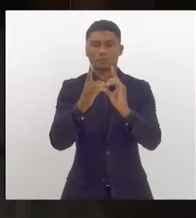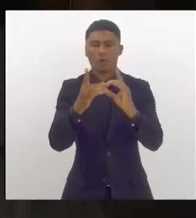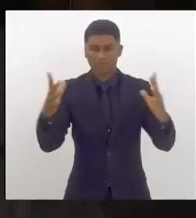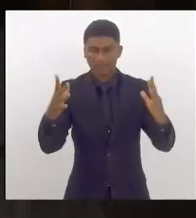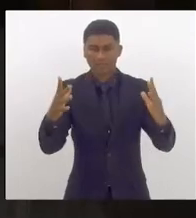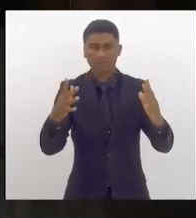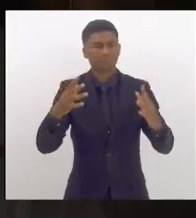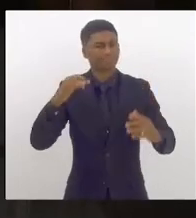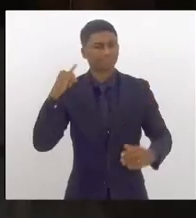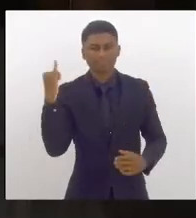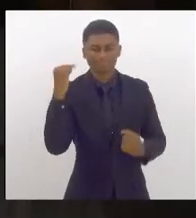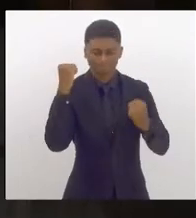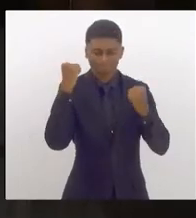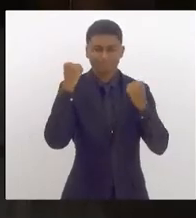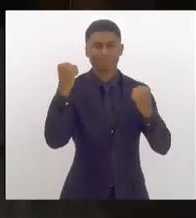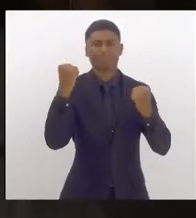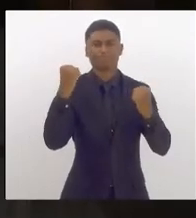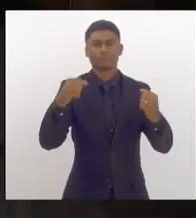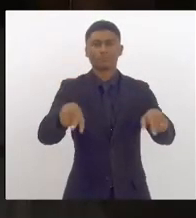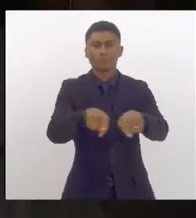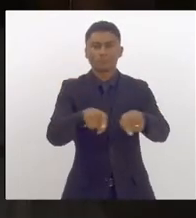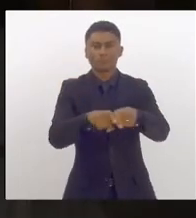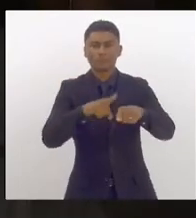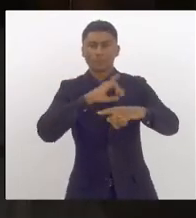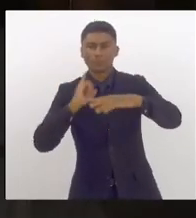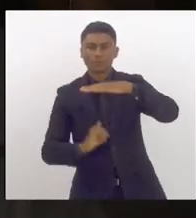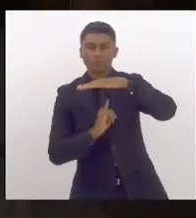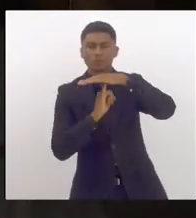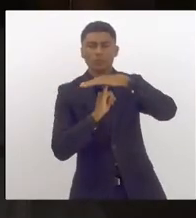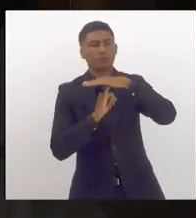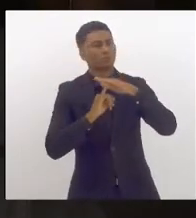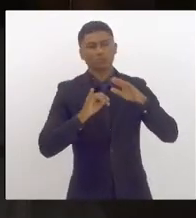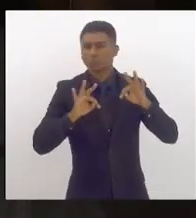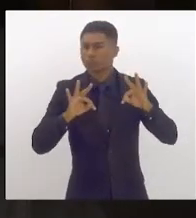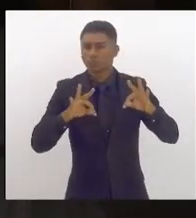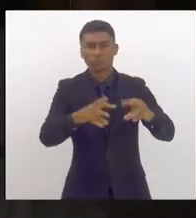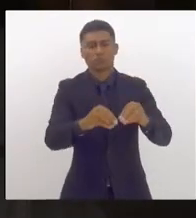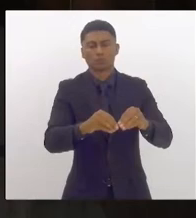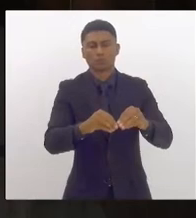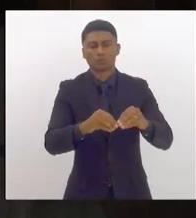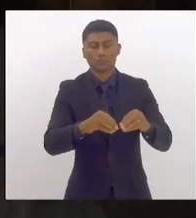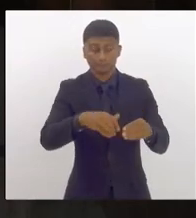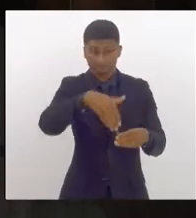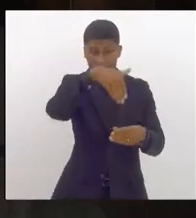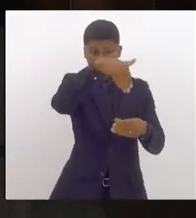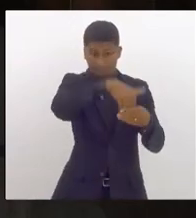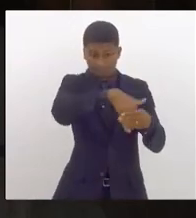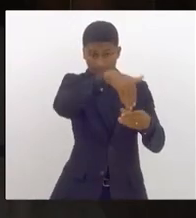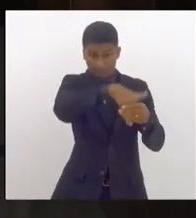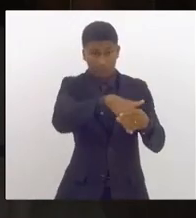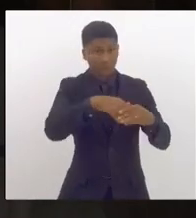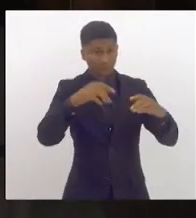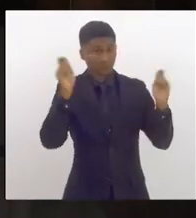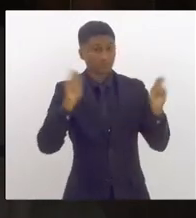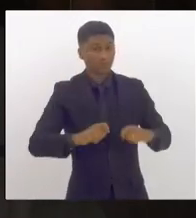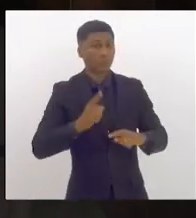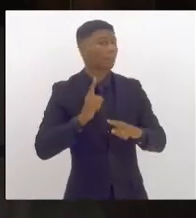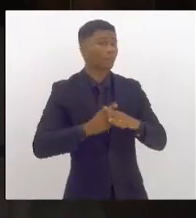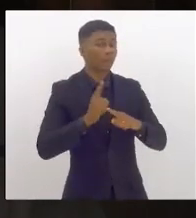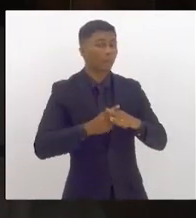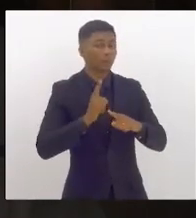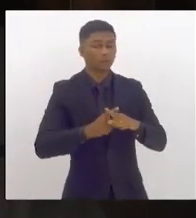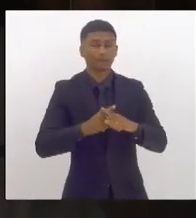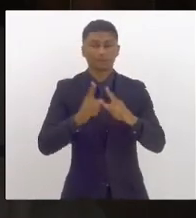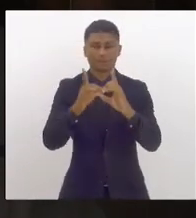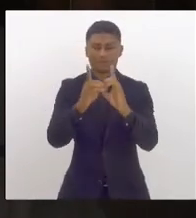instituições esse processo eleitoral Só corre e no ambiente democrático em